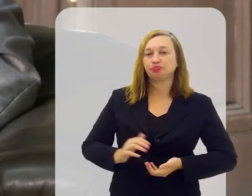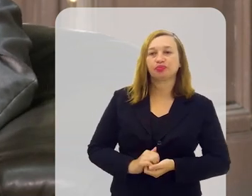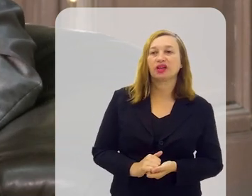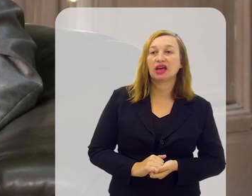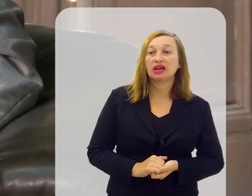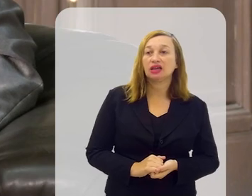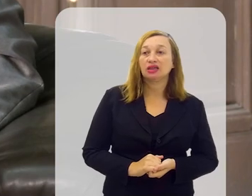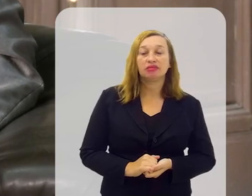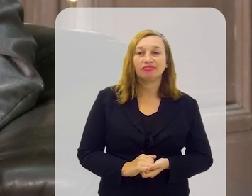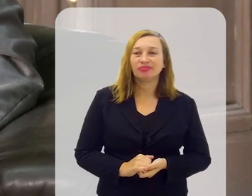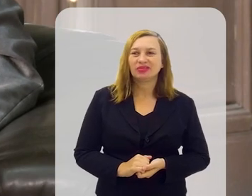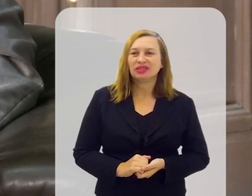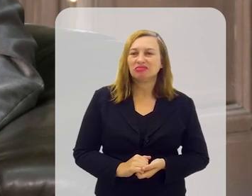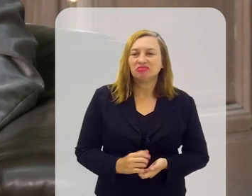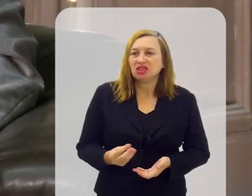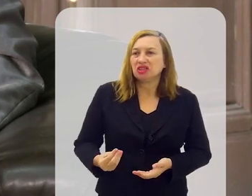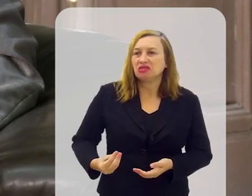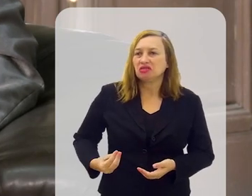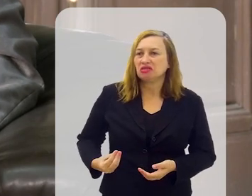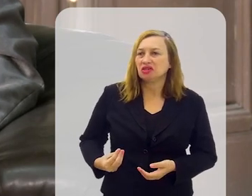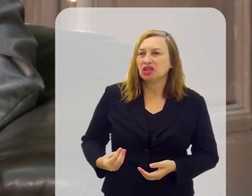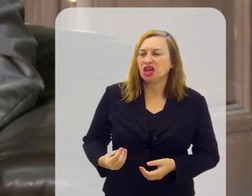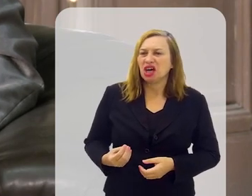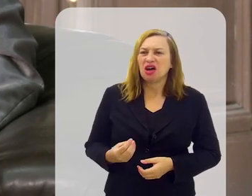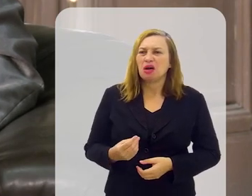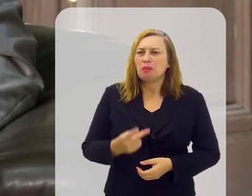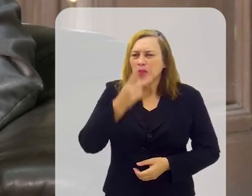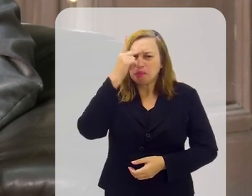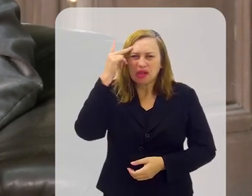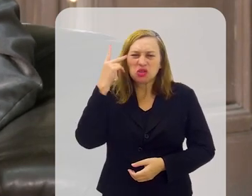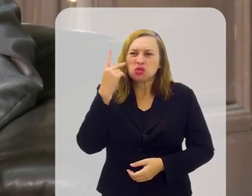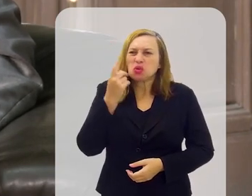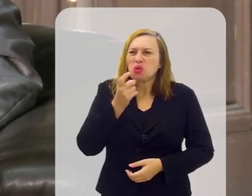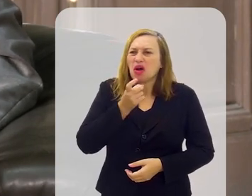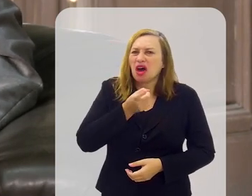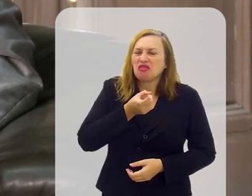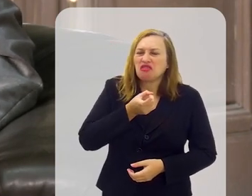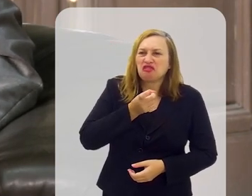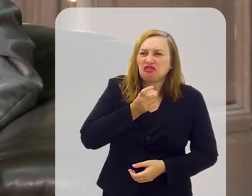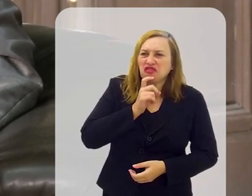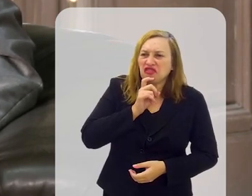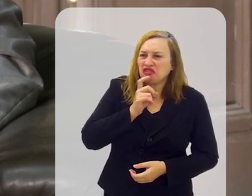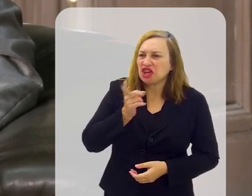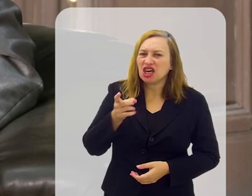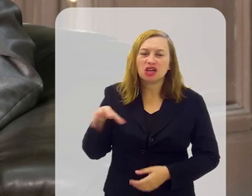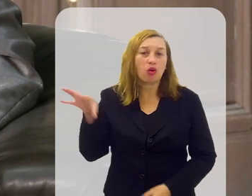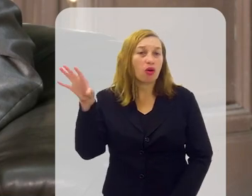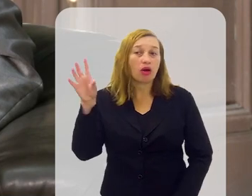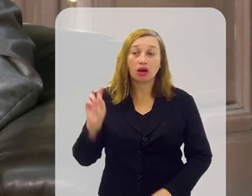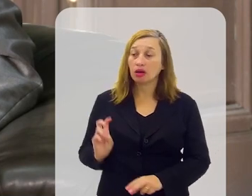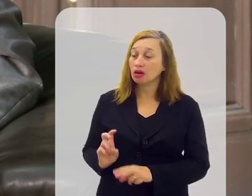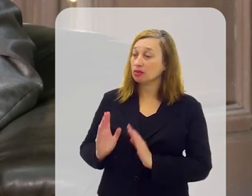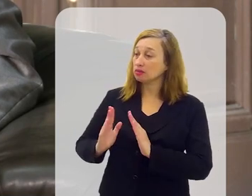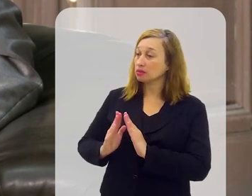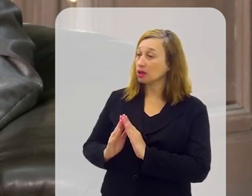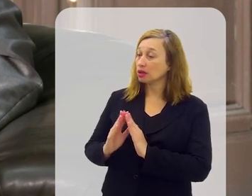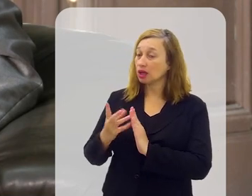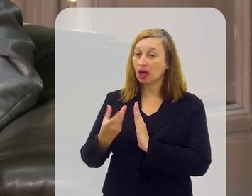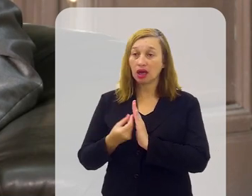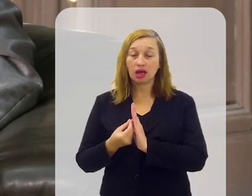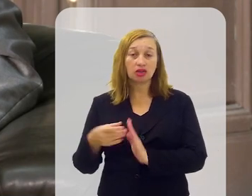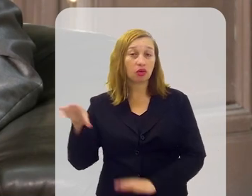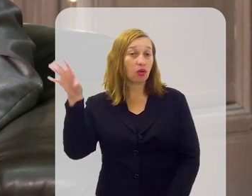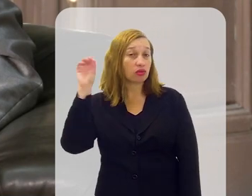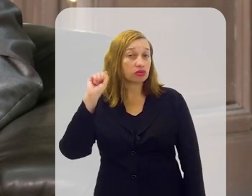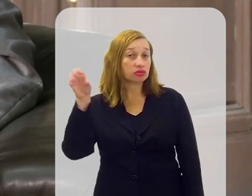está conectado com Deus, não está ligado em Deus. Está ali porque não tinha outra coisa para fazer, está ali. Sim. Aí às vezes escuta a palavra e concorda com o